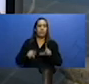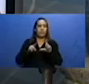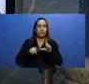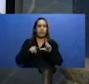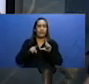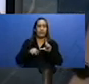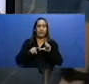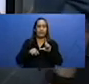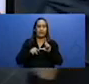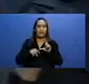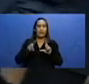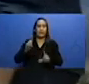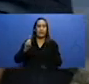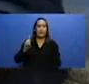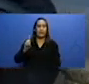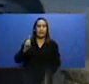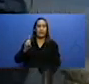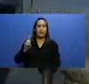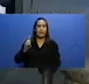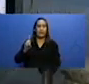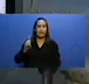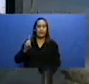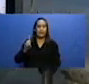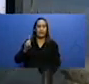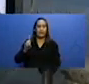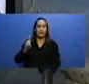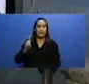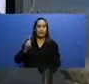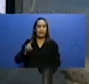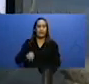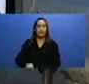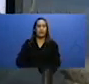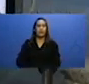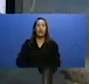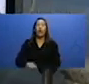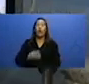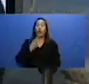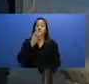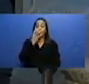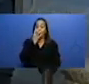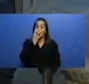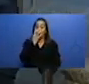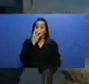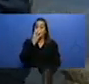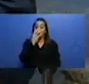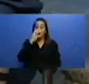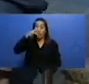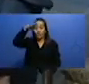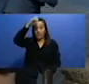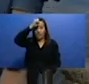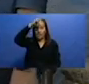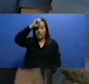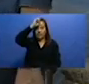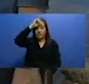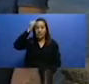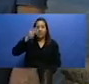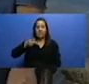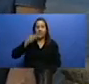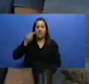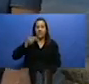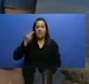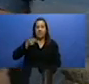Pessoal, olha a letra D. Vocês já leram? Olha o que está escrito. Um cachorro aprender a falar.